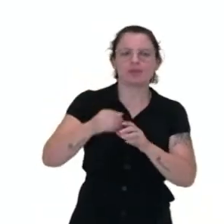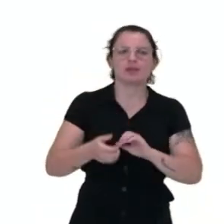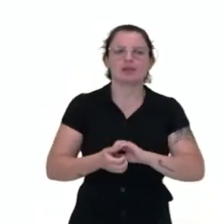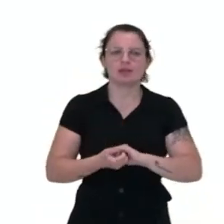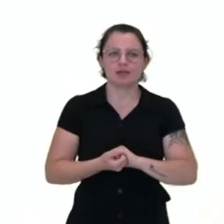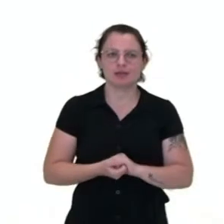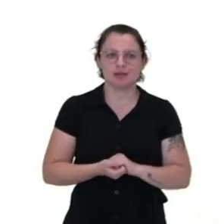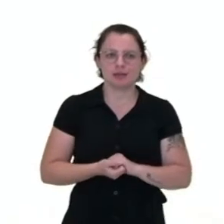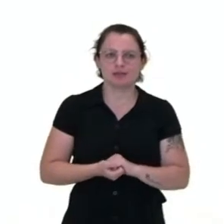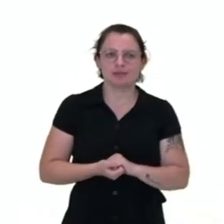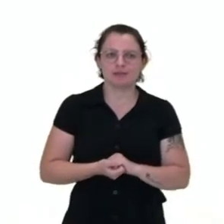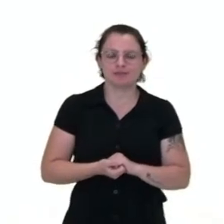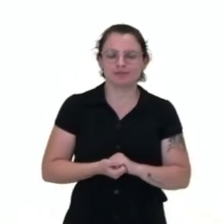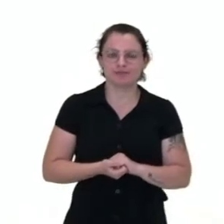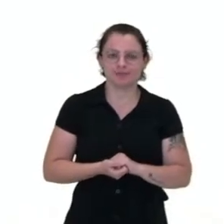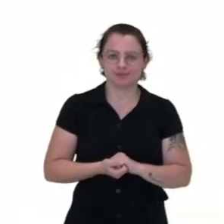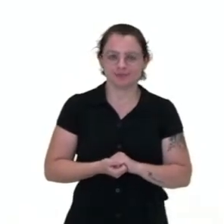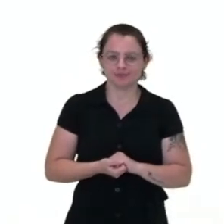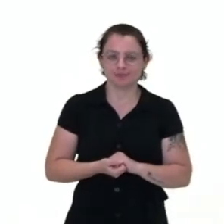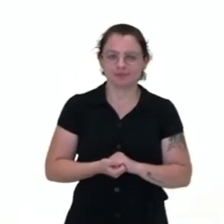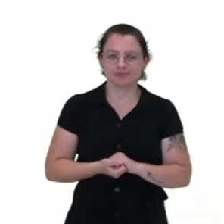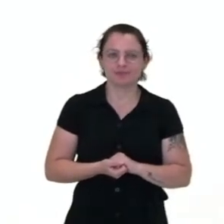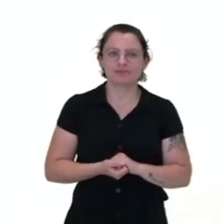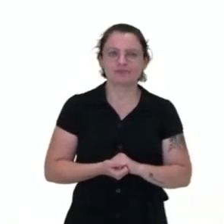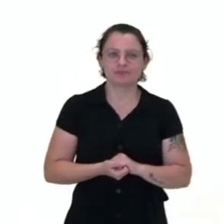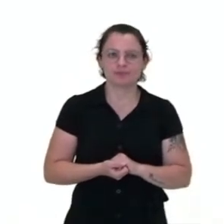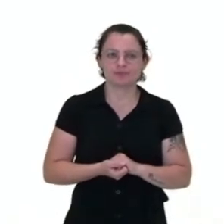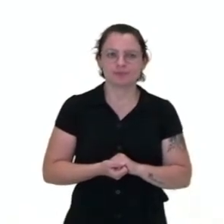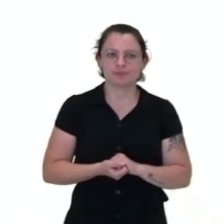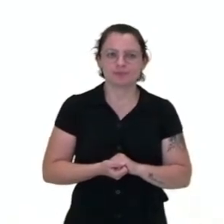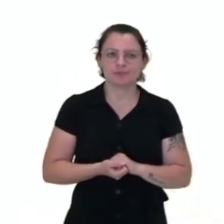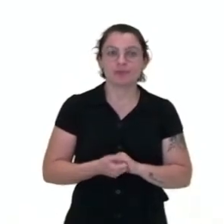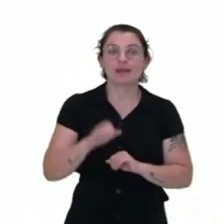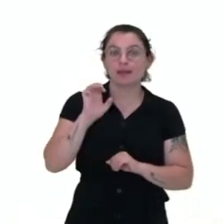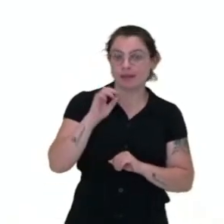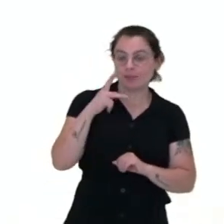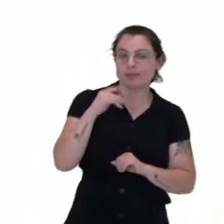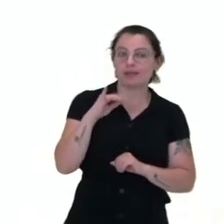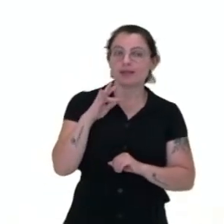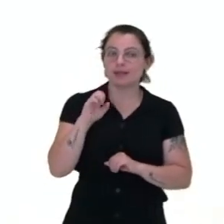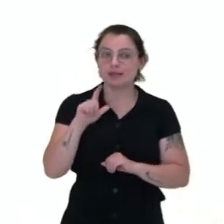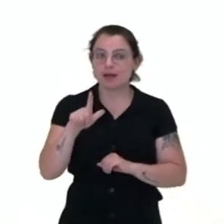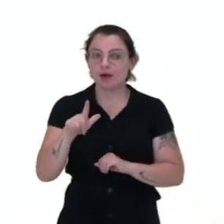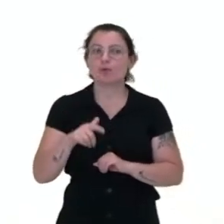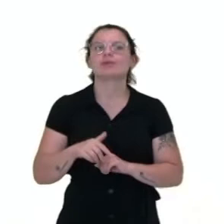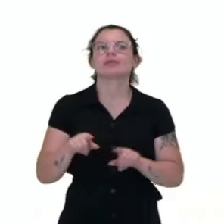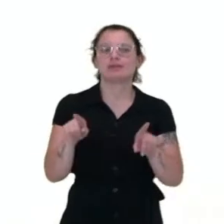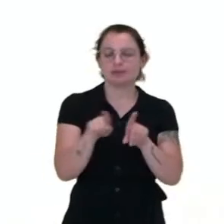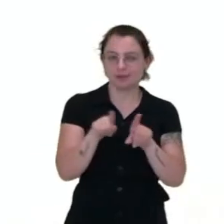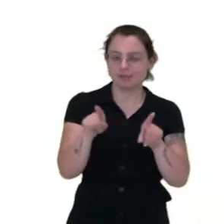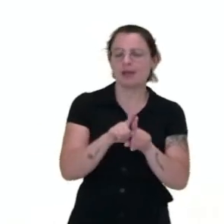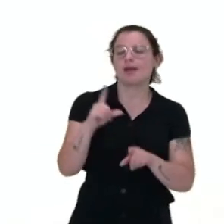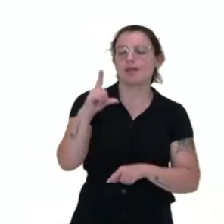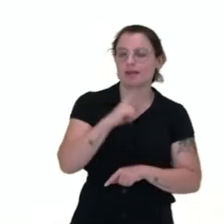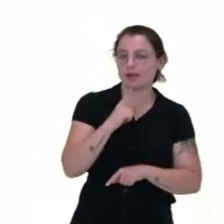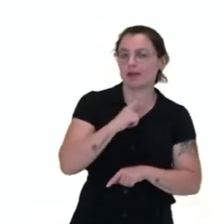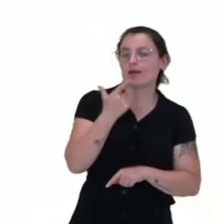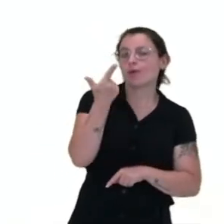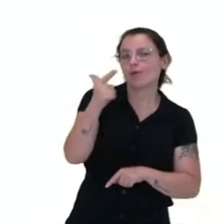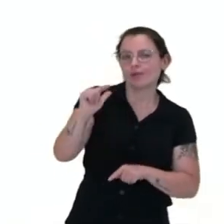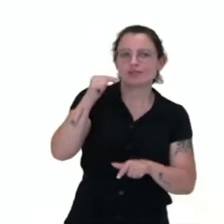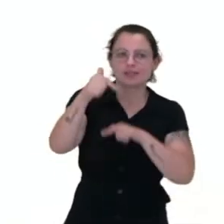e separação das cavidades do nosso corpo. O tecido epitelial também pode atuar com outras funções, por exemplo,